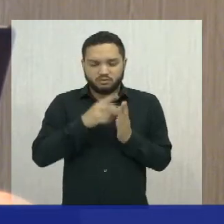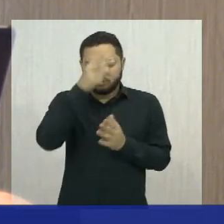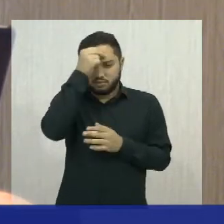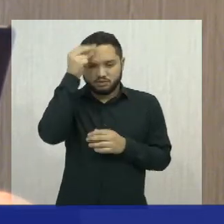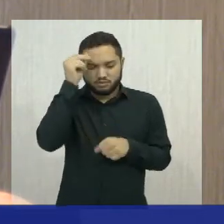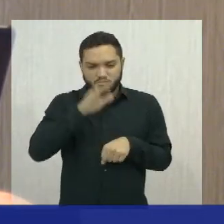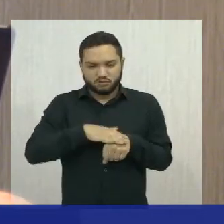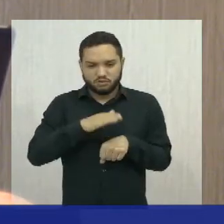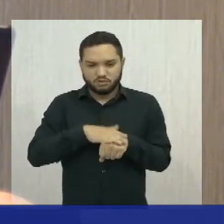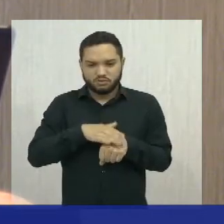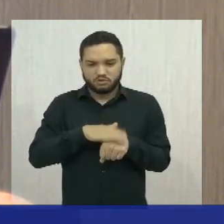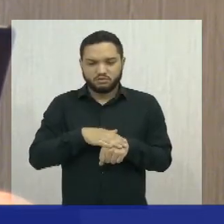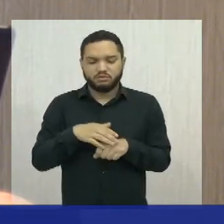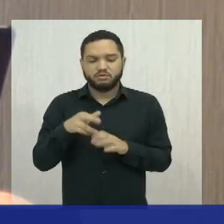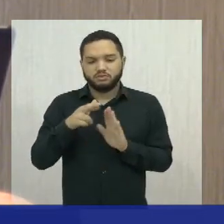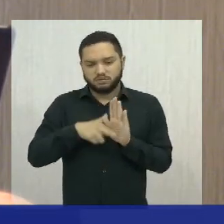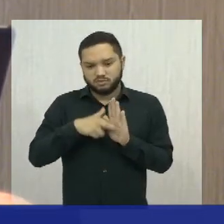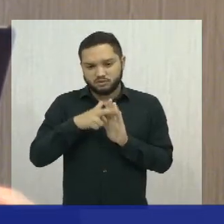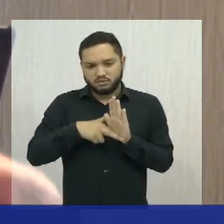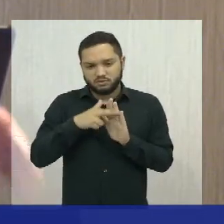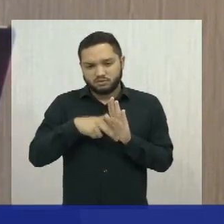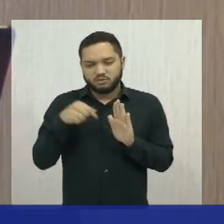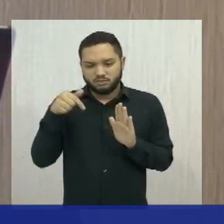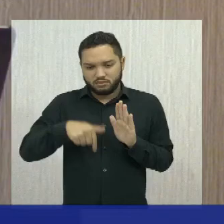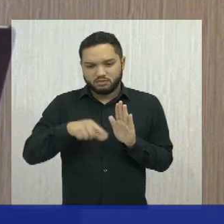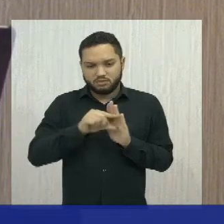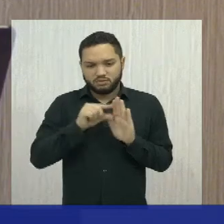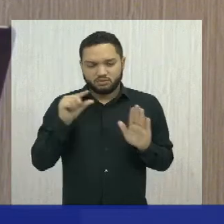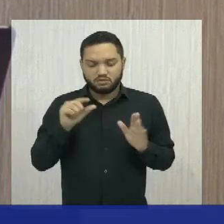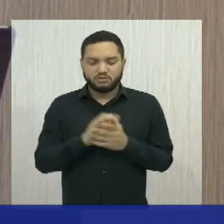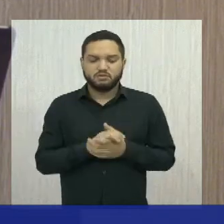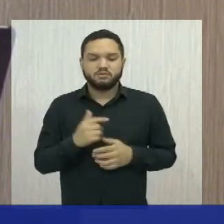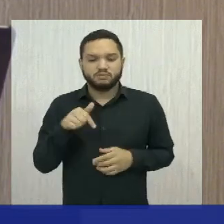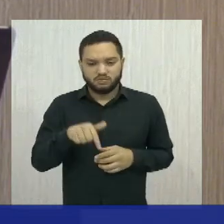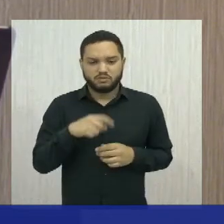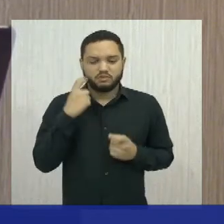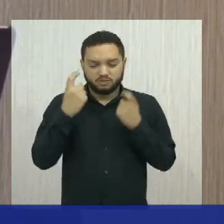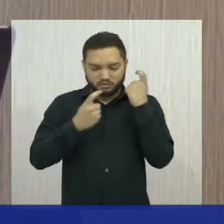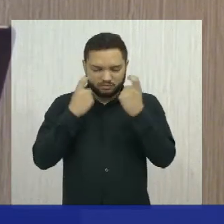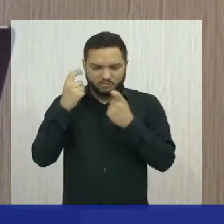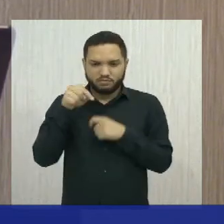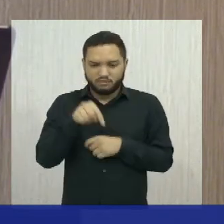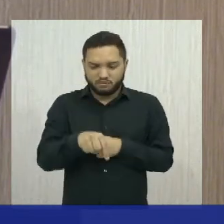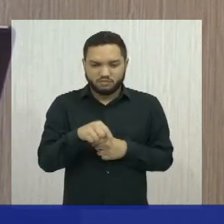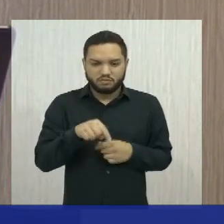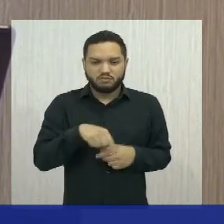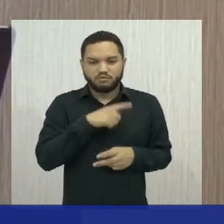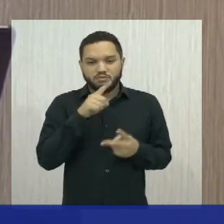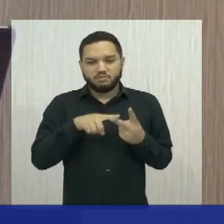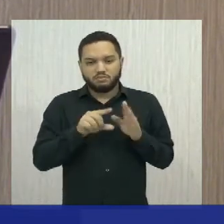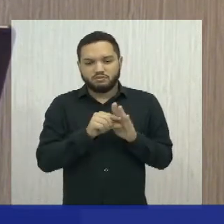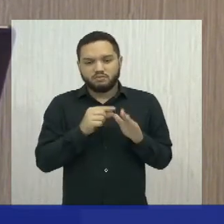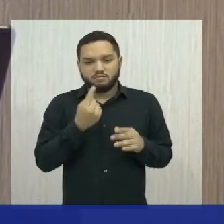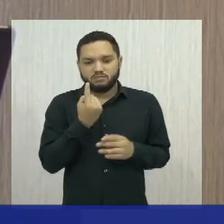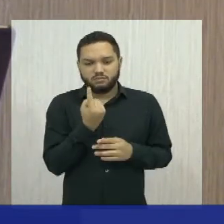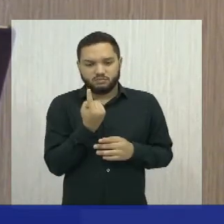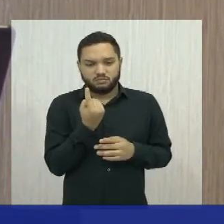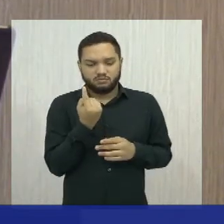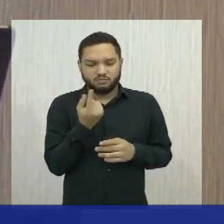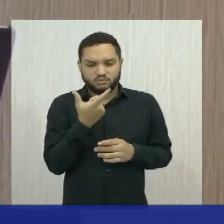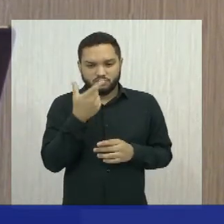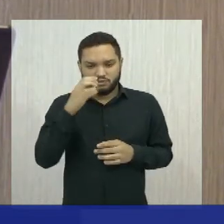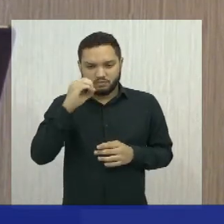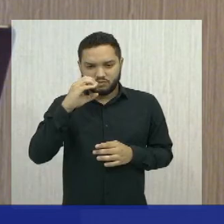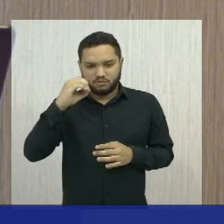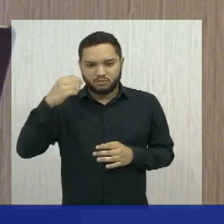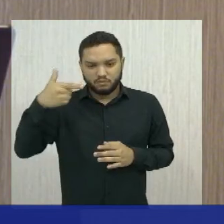Executivo regulamentará as disposições constantes neste artigo. Eu tenho uma preocupação com esse e com o artigo 1002,